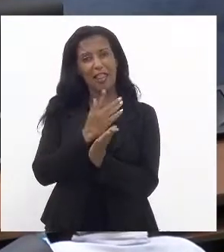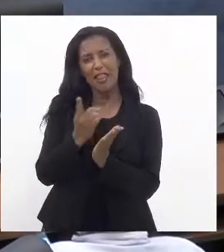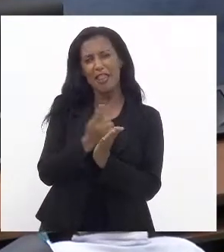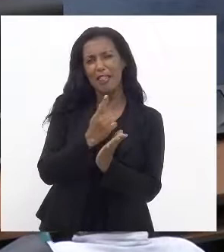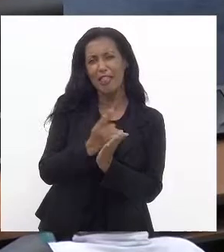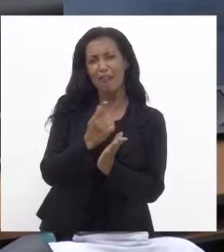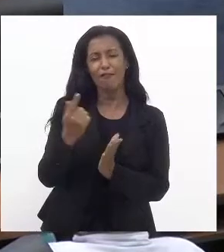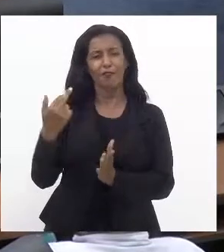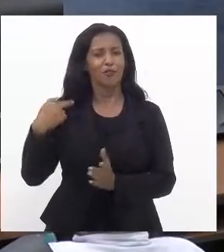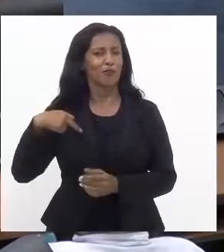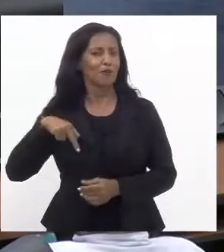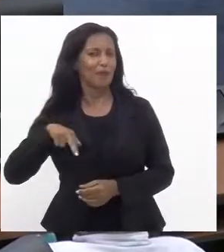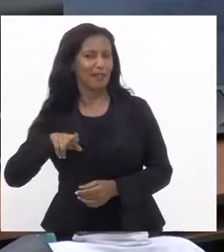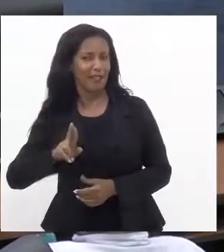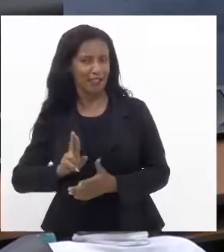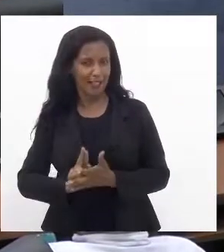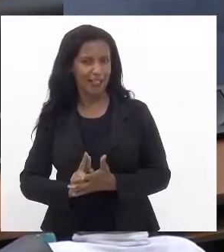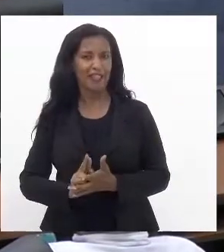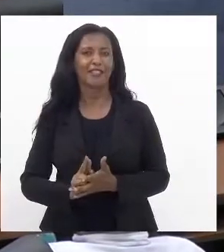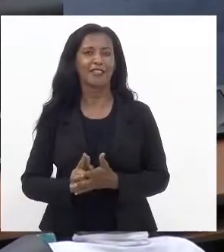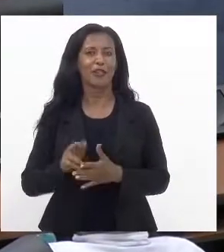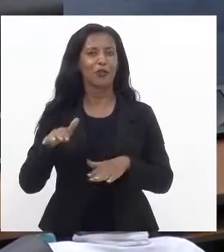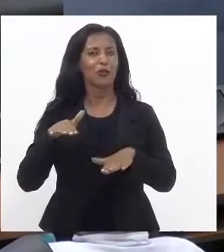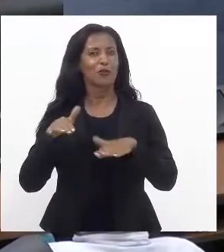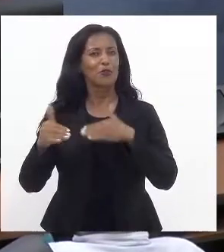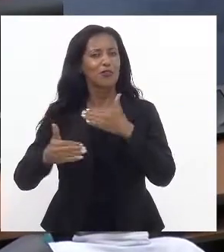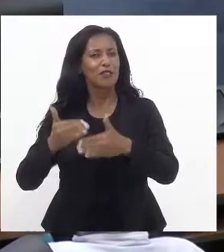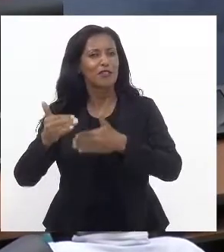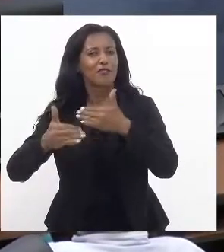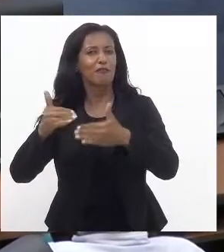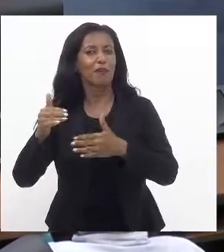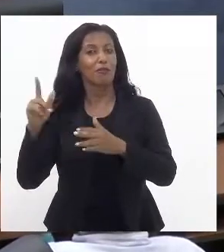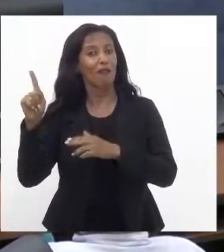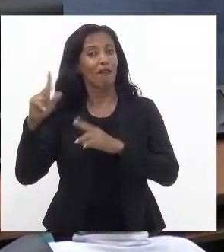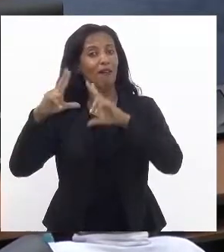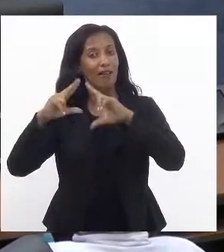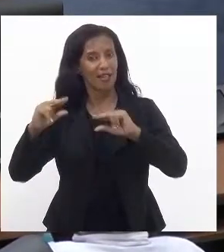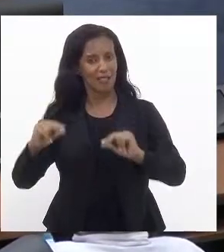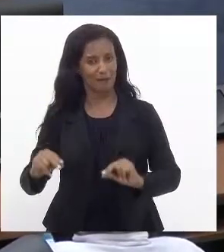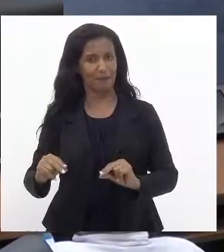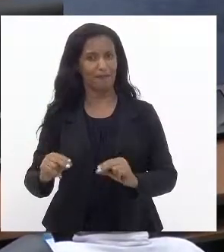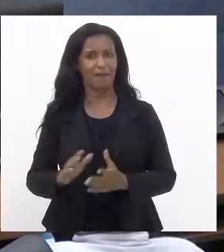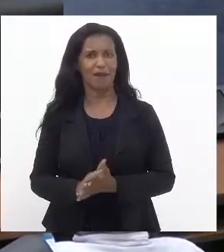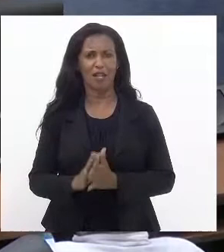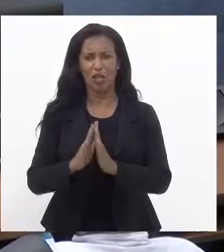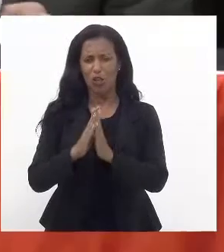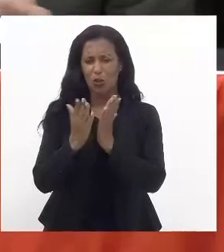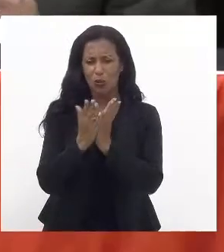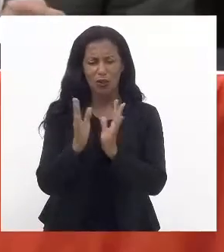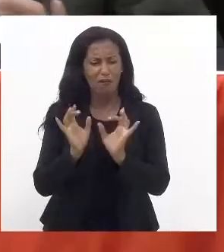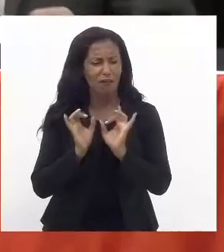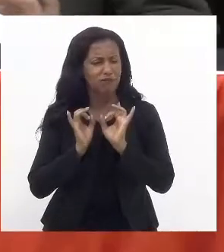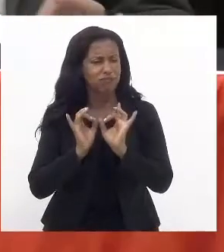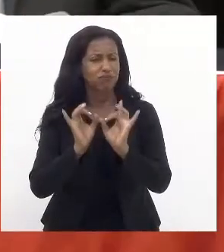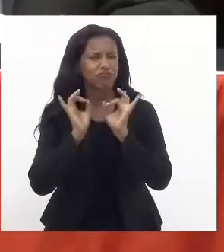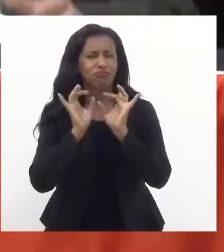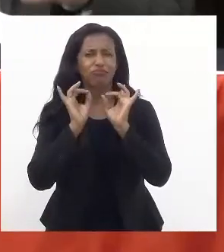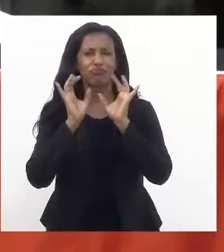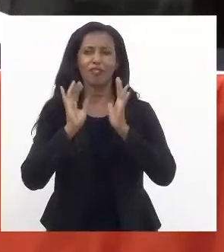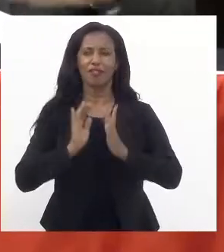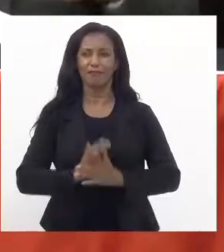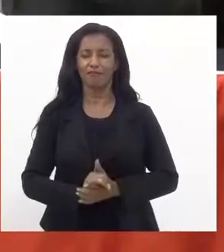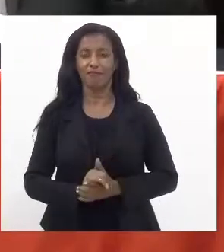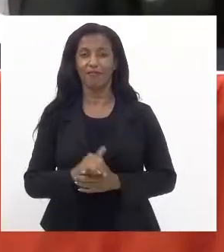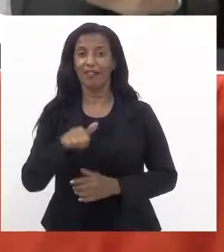sobre a religião, o desenvolvimento das religiões no Líbano. E o livro é uma preciosidade, né, para